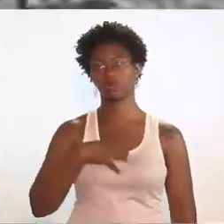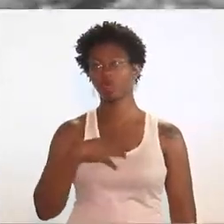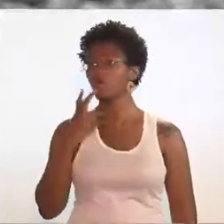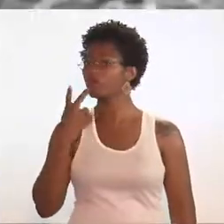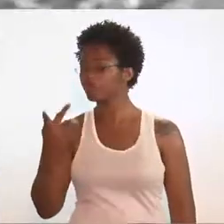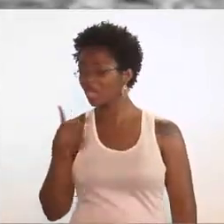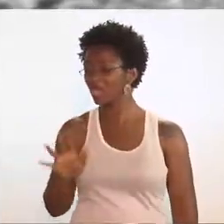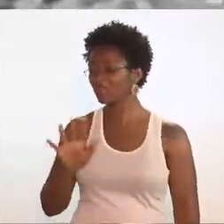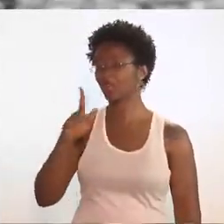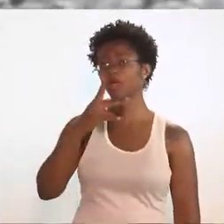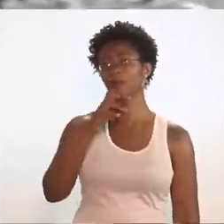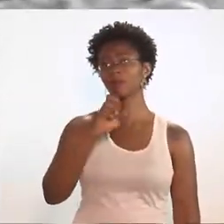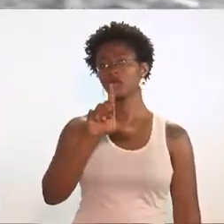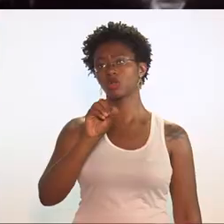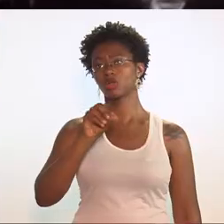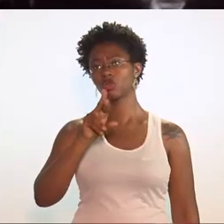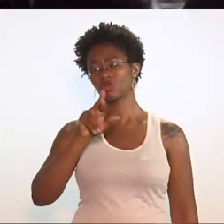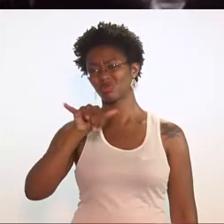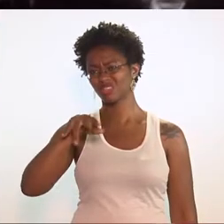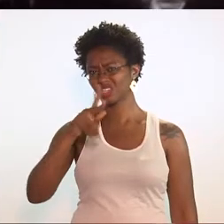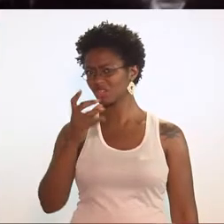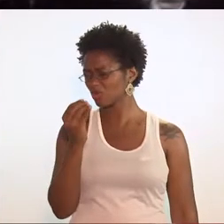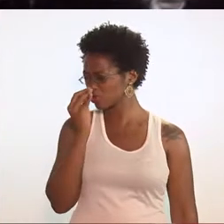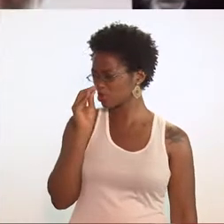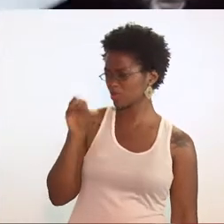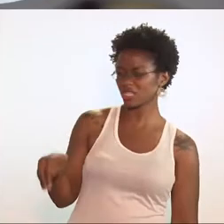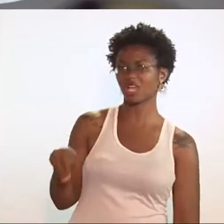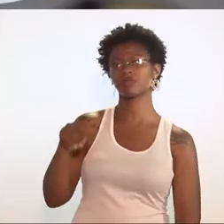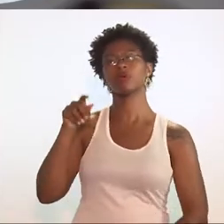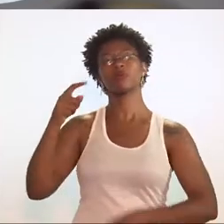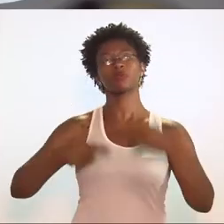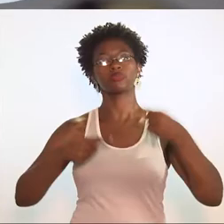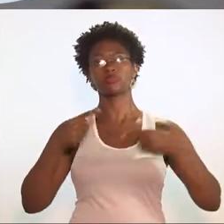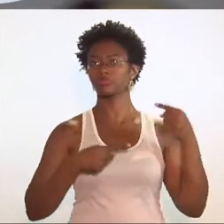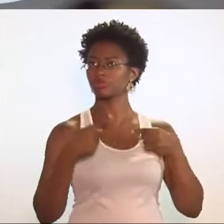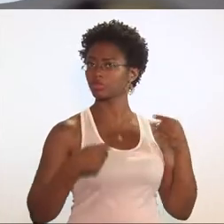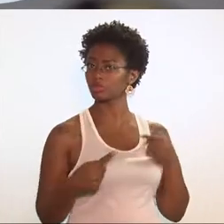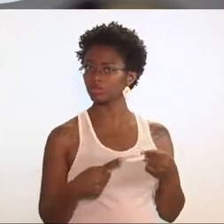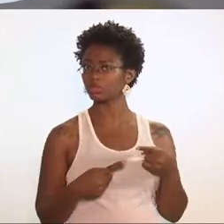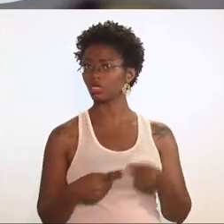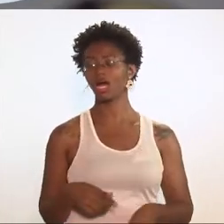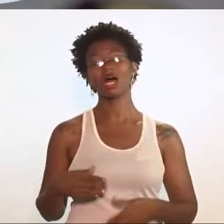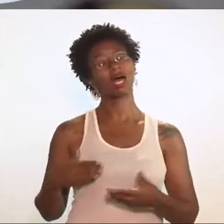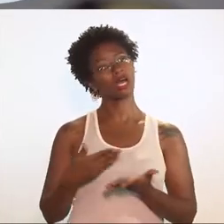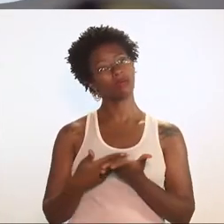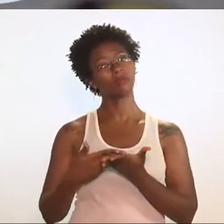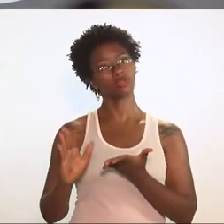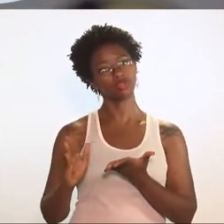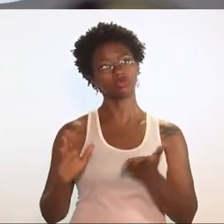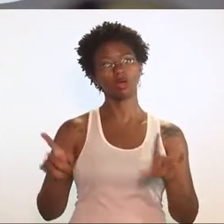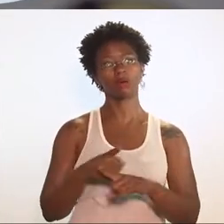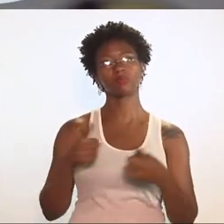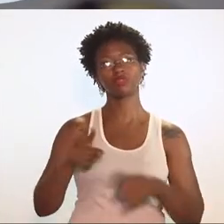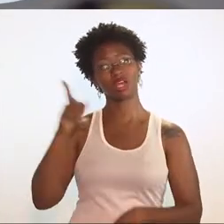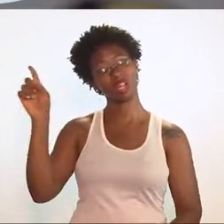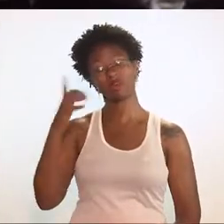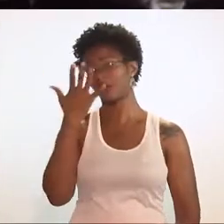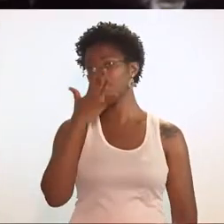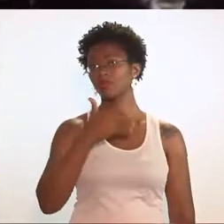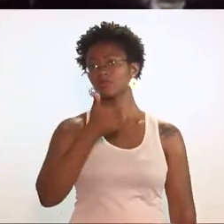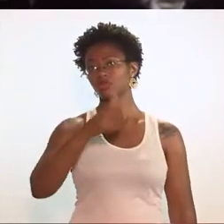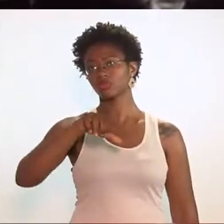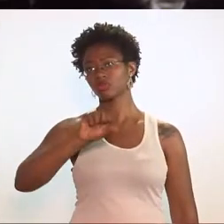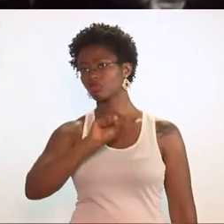pela sociedade e pelas autoridades locais. A canção Protesto Olodum de Tatal foi lançada no carnaval de